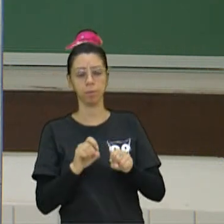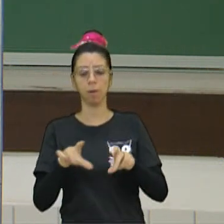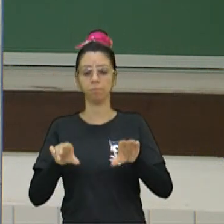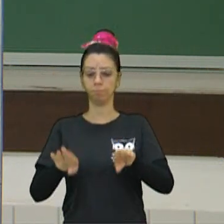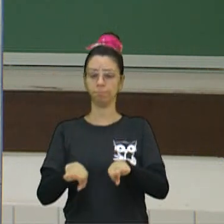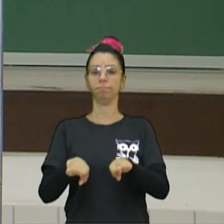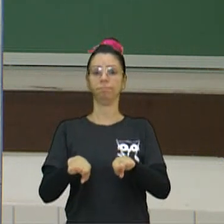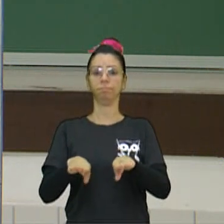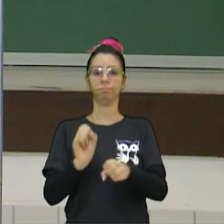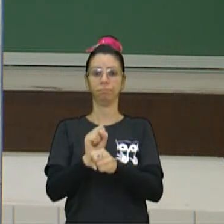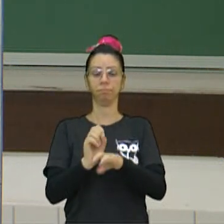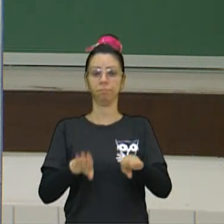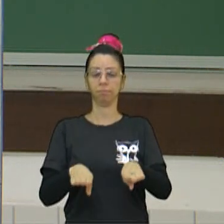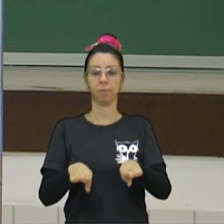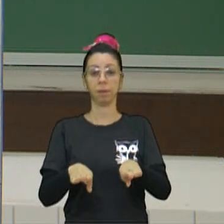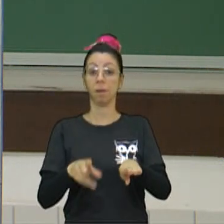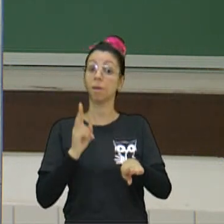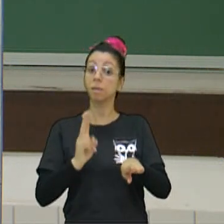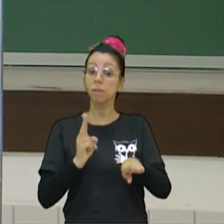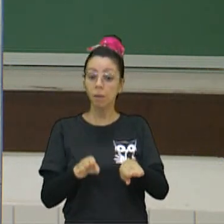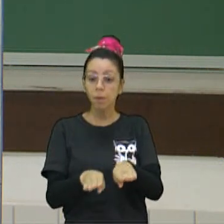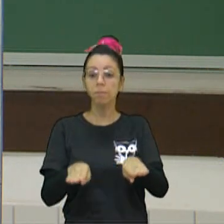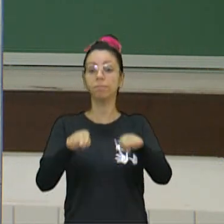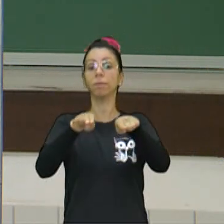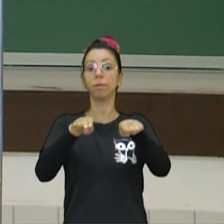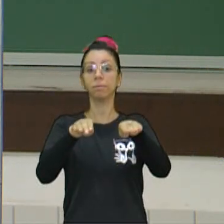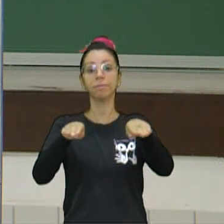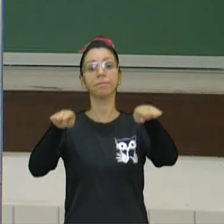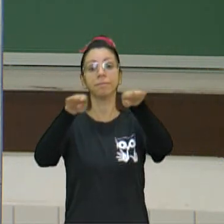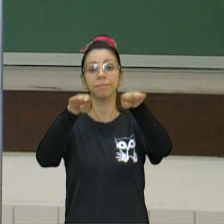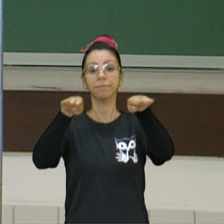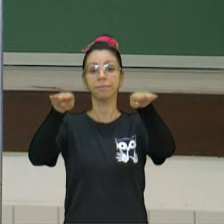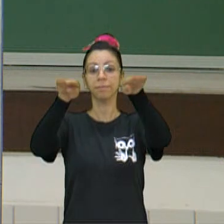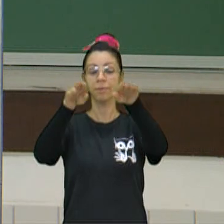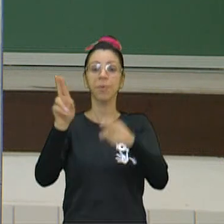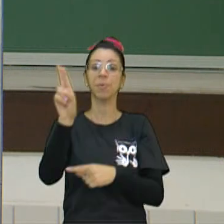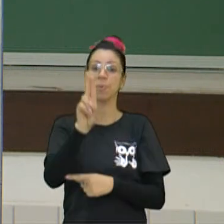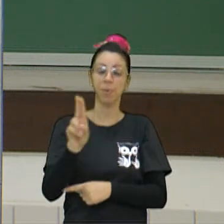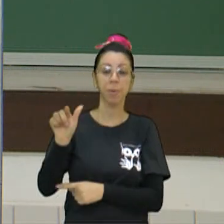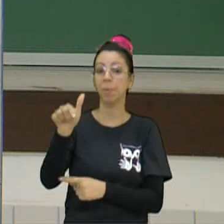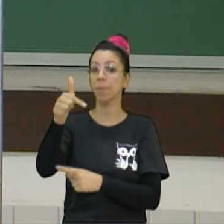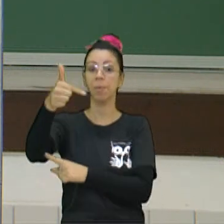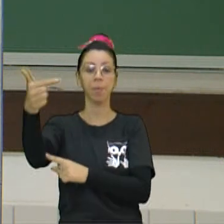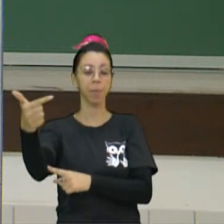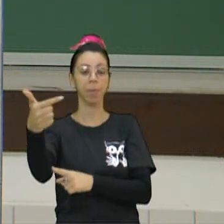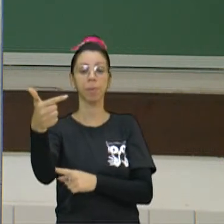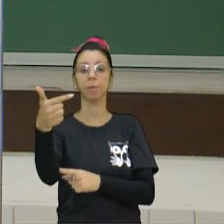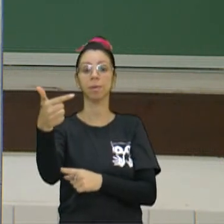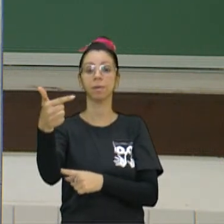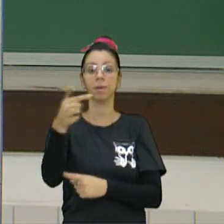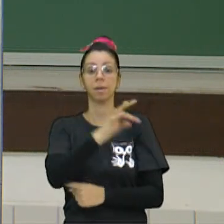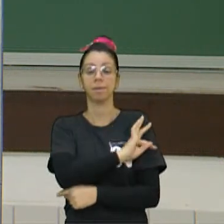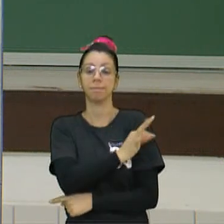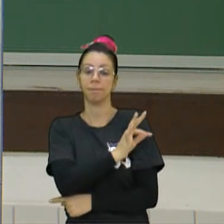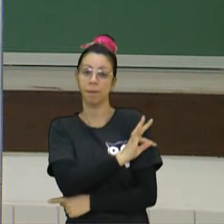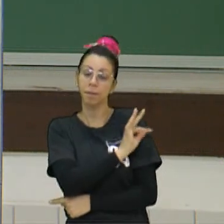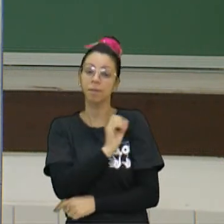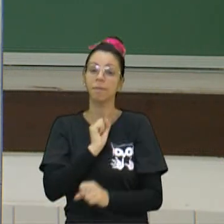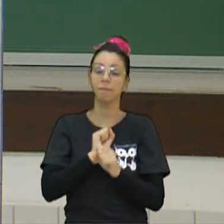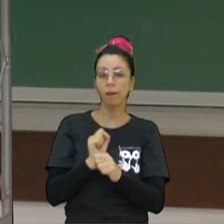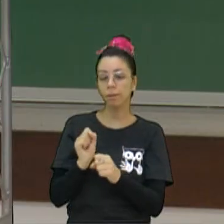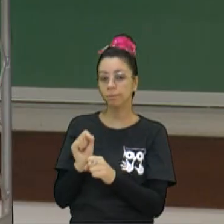naquele nível, parou. Então, não, sempre vai estar evoluindo com utilização de outras técnicas, né, que vai